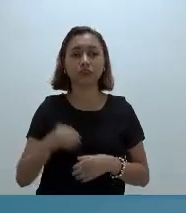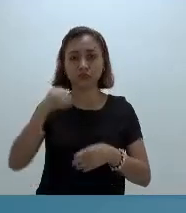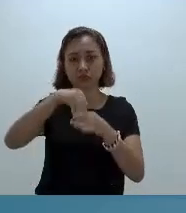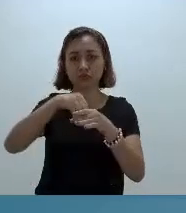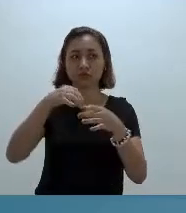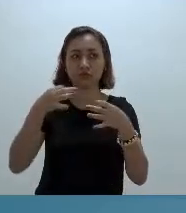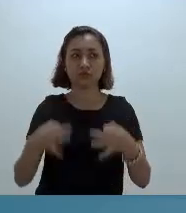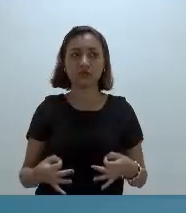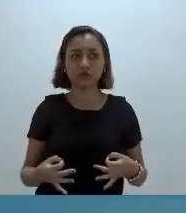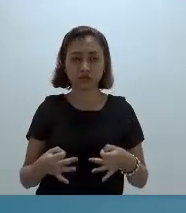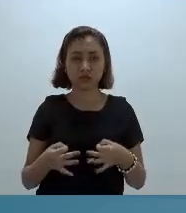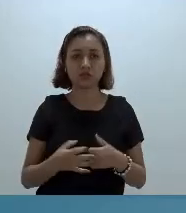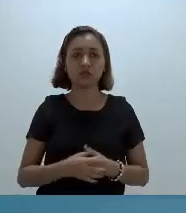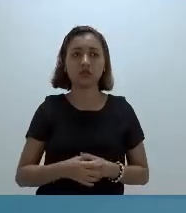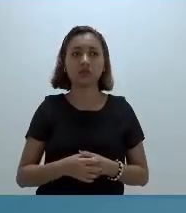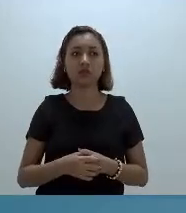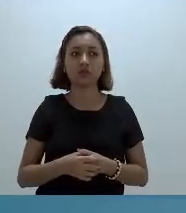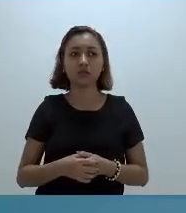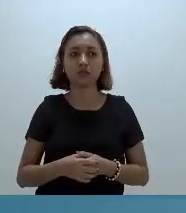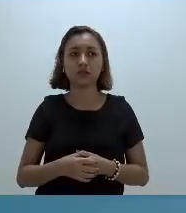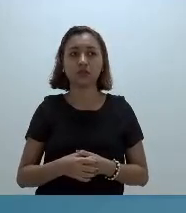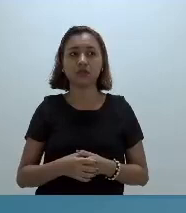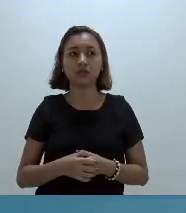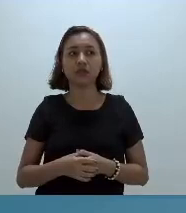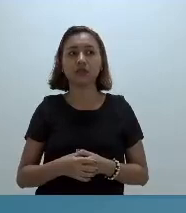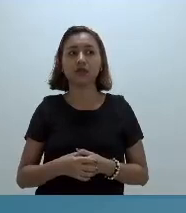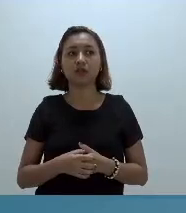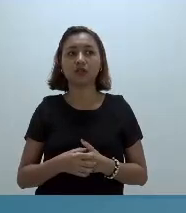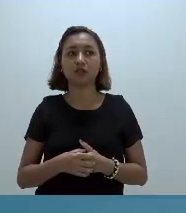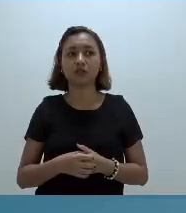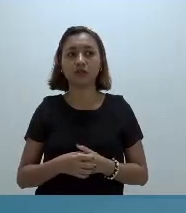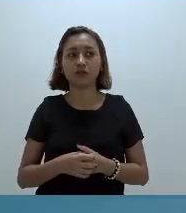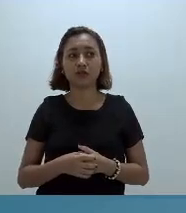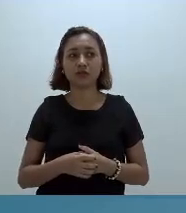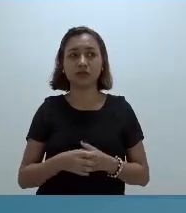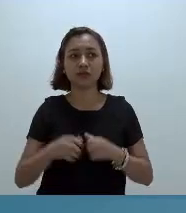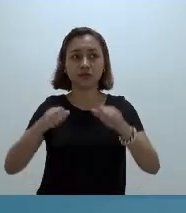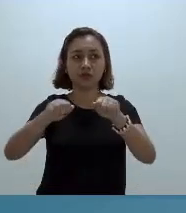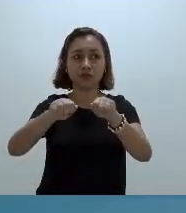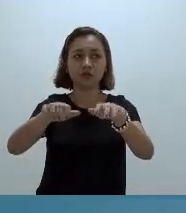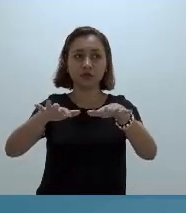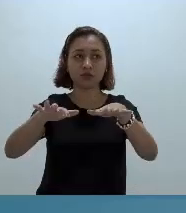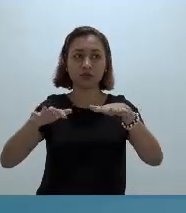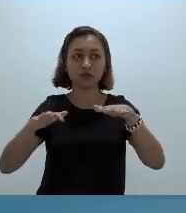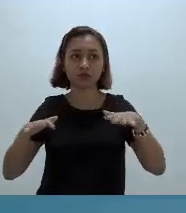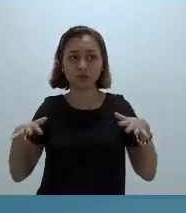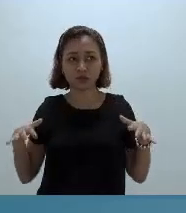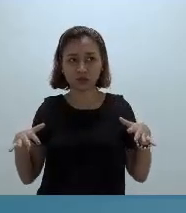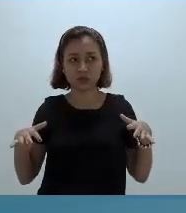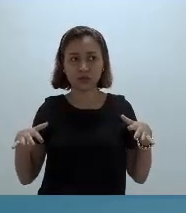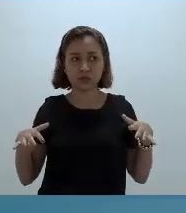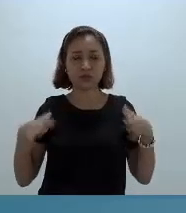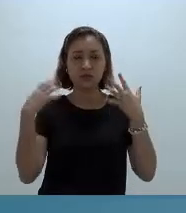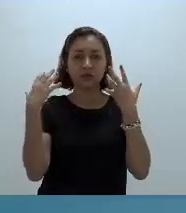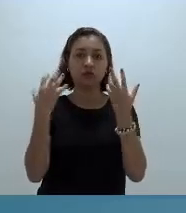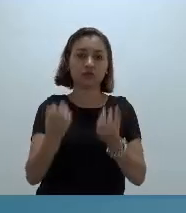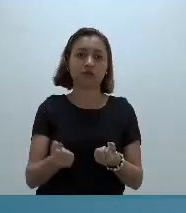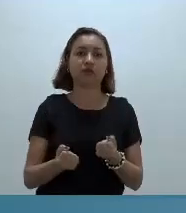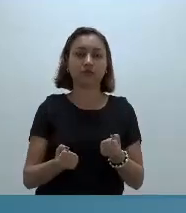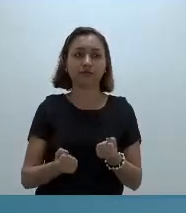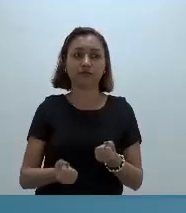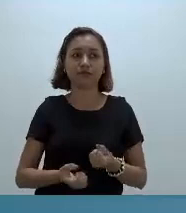votam pelo descumprimento do agravo. O pleno votou por unanimidade o descumprimento do agravo.